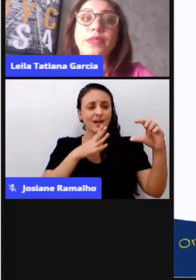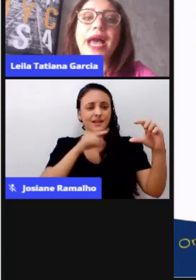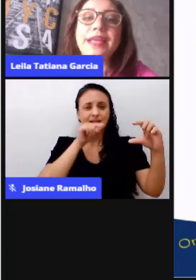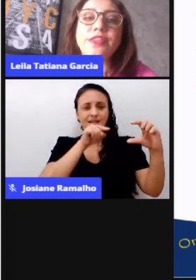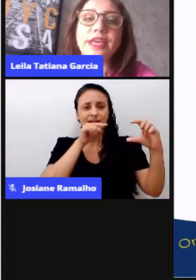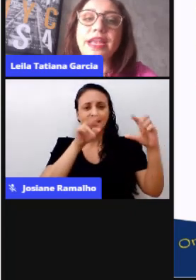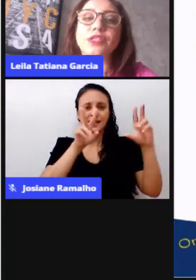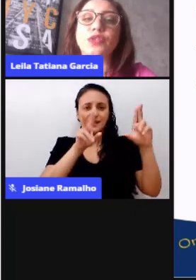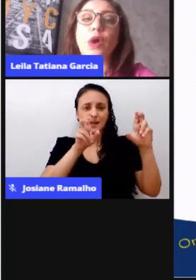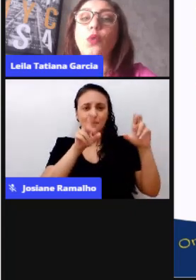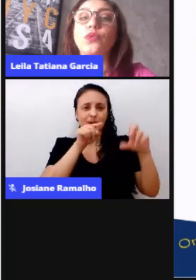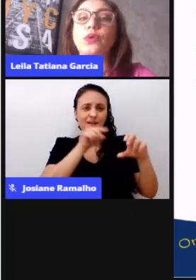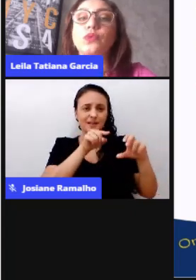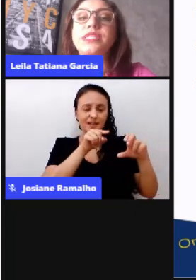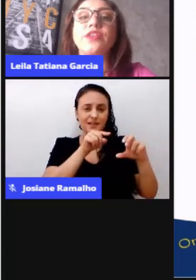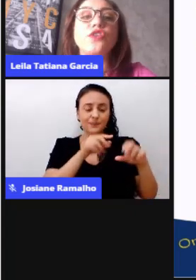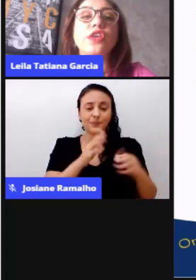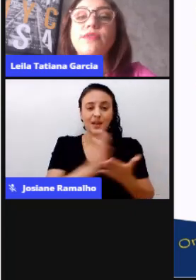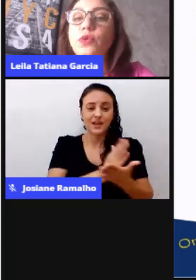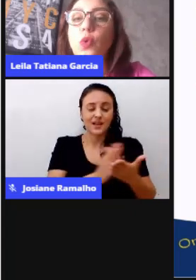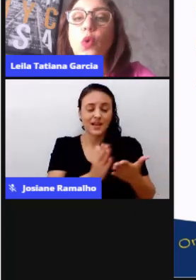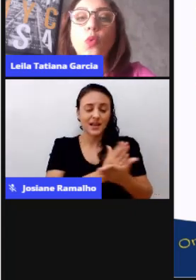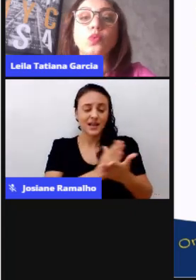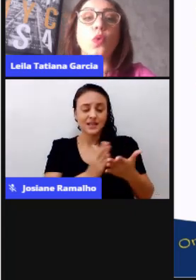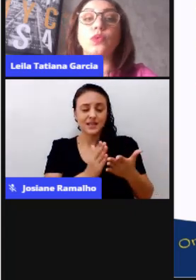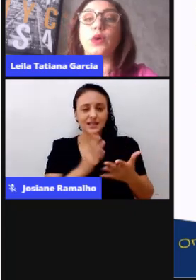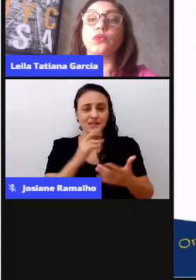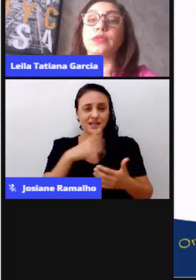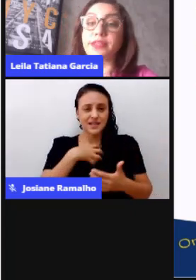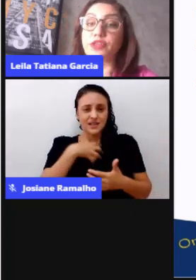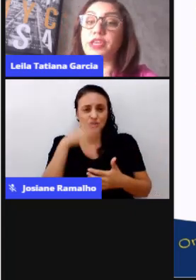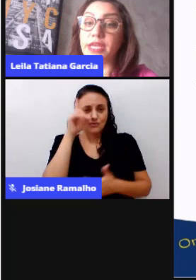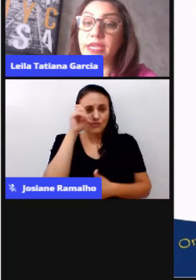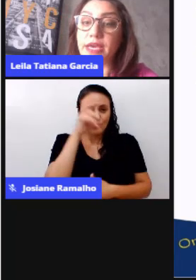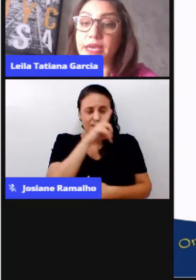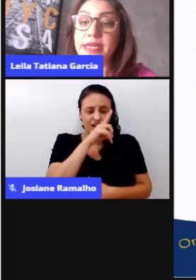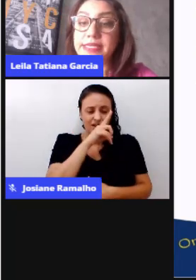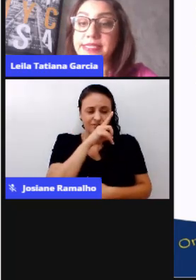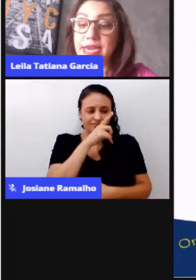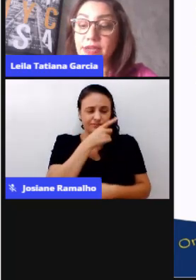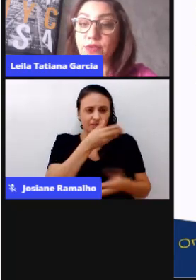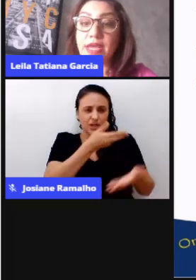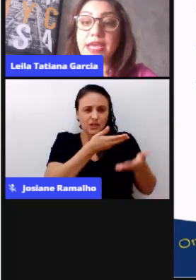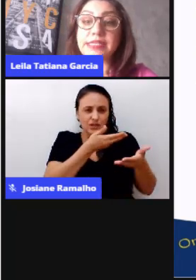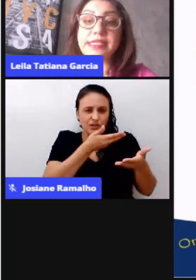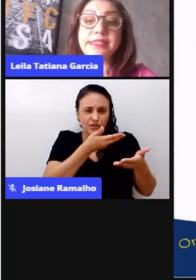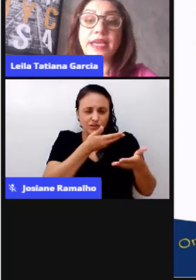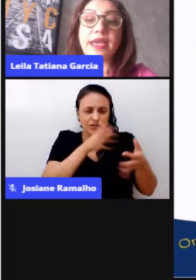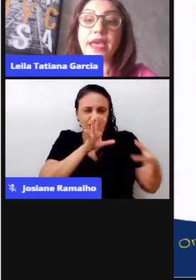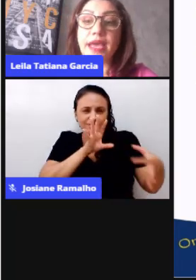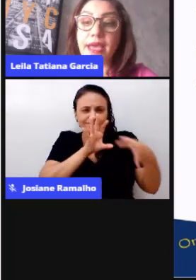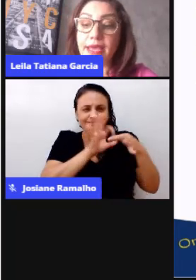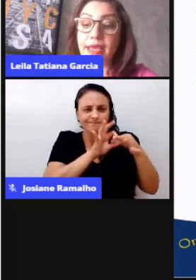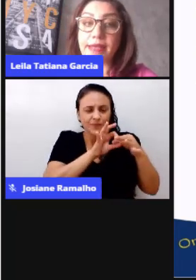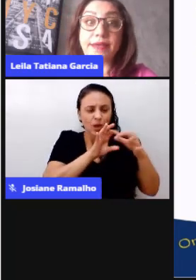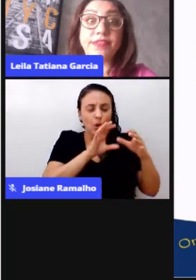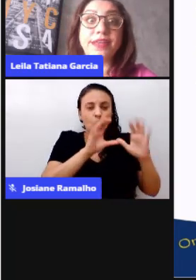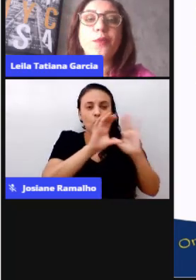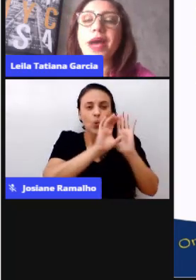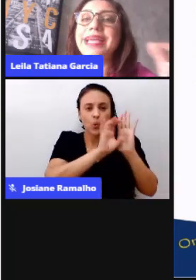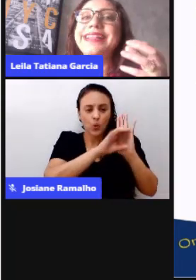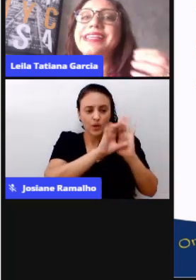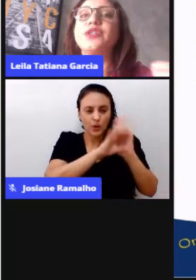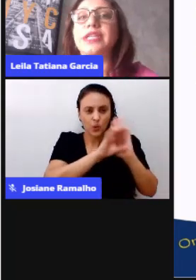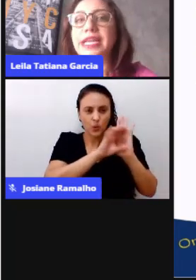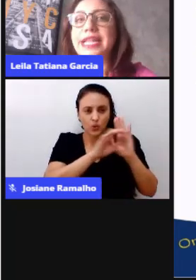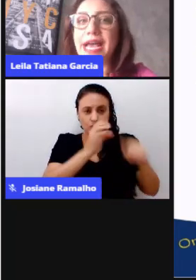a dificuldade de relacionar o conteúdo científico com o conteúdo da tirinha, certo? Deve